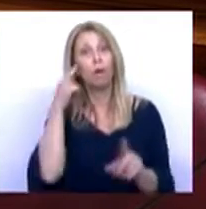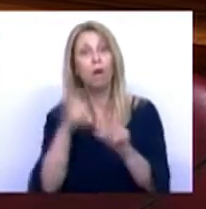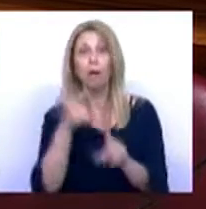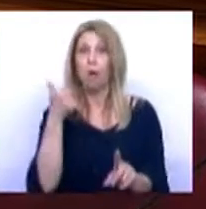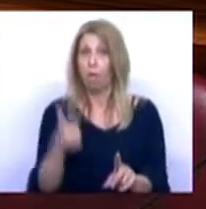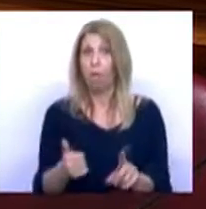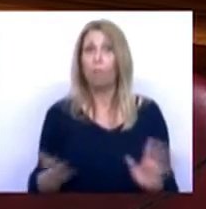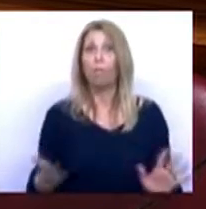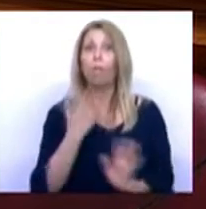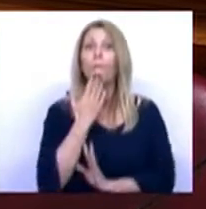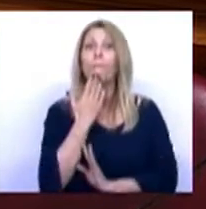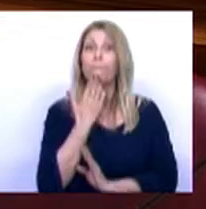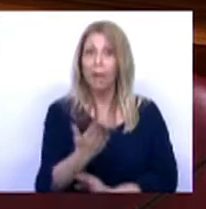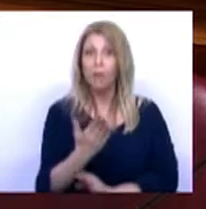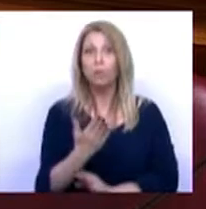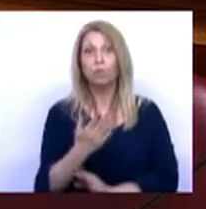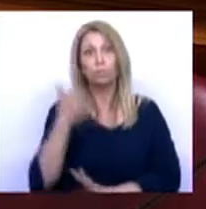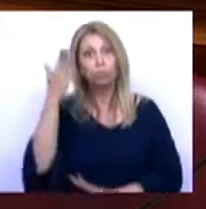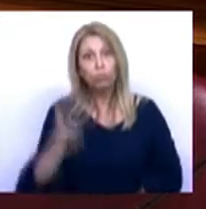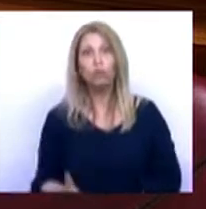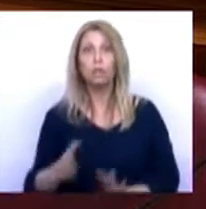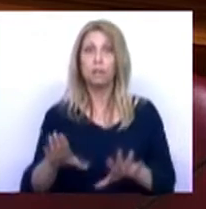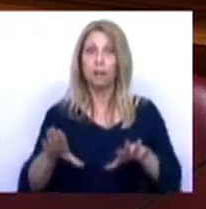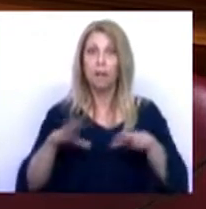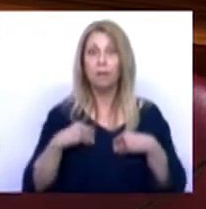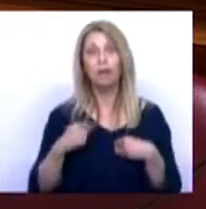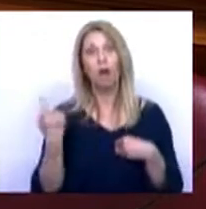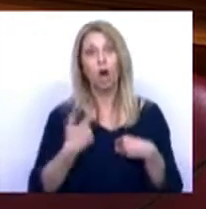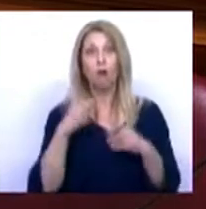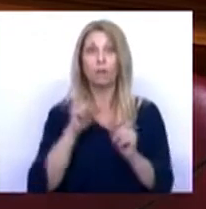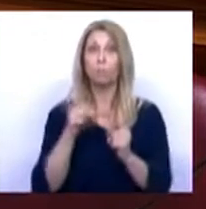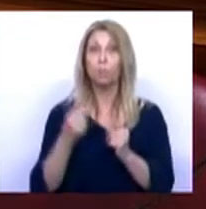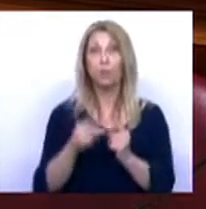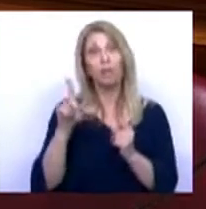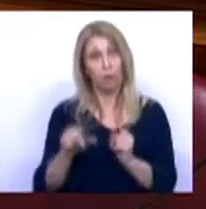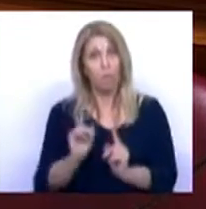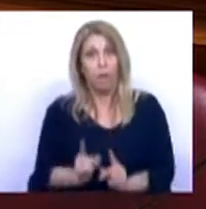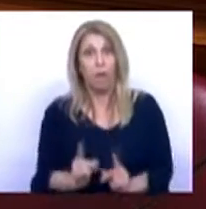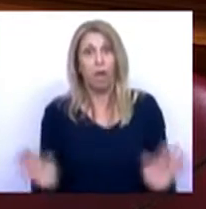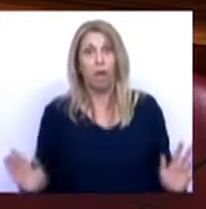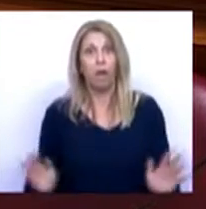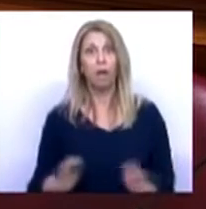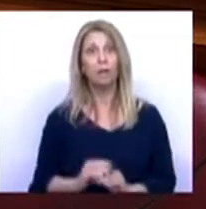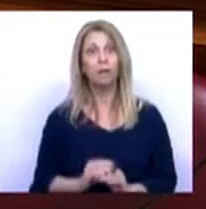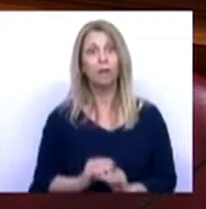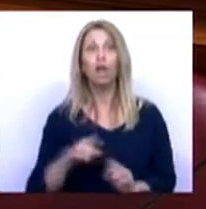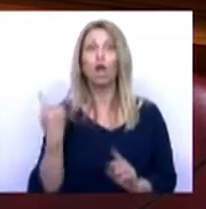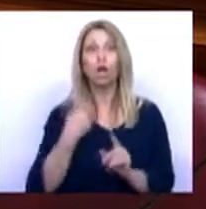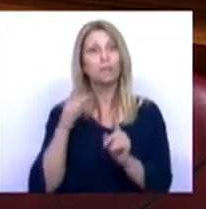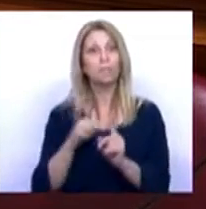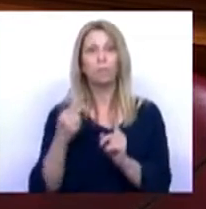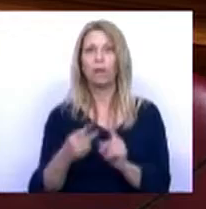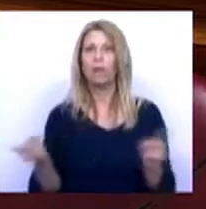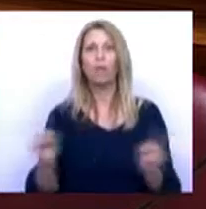intencionada, peço que nos façam a justiça de admitir que a nossa perspectiva também o é, e a nossa perspectiva não é